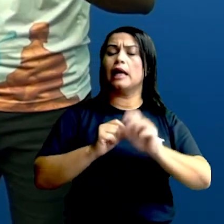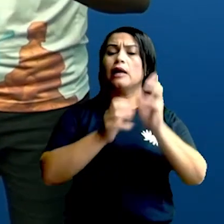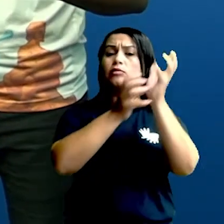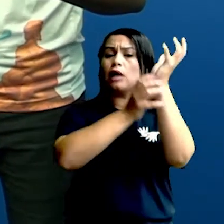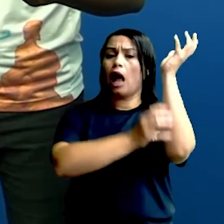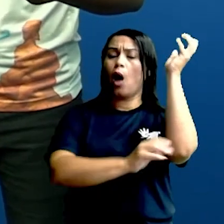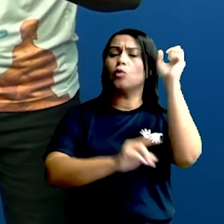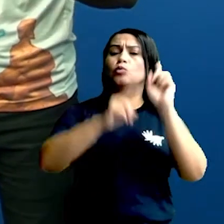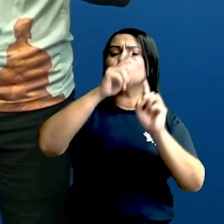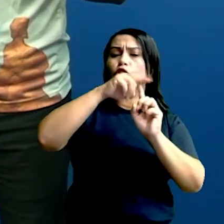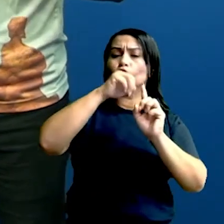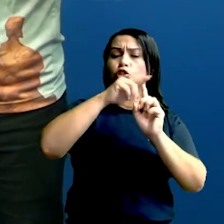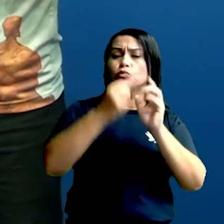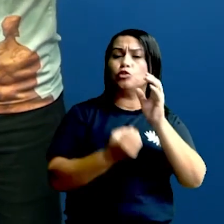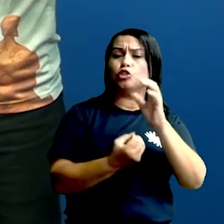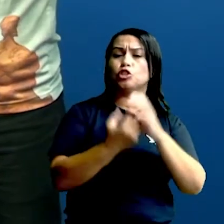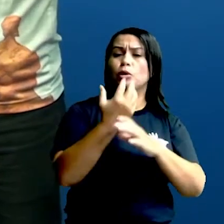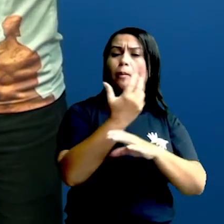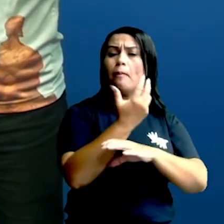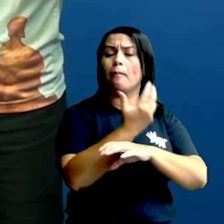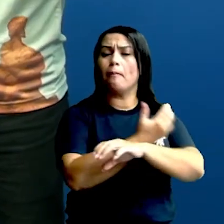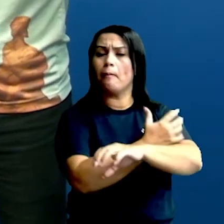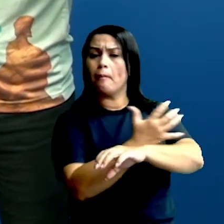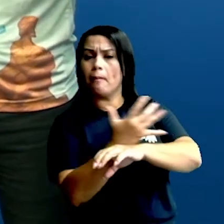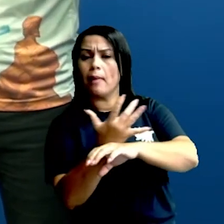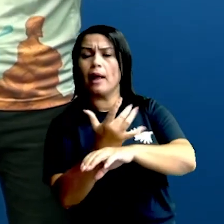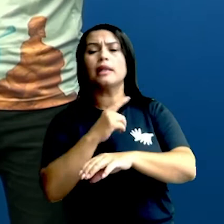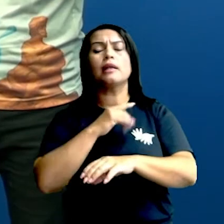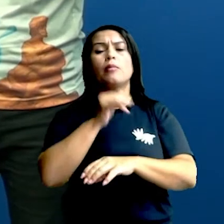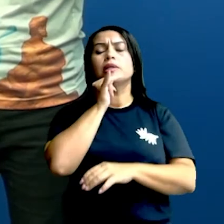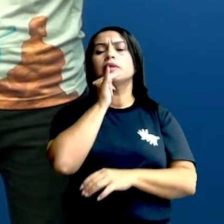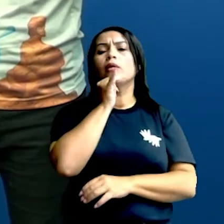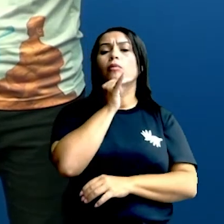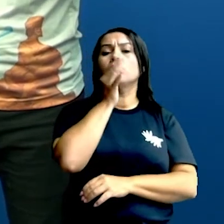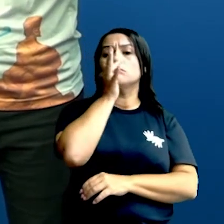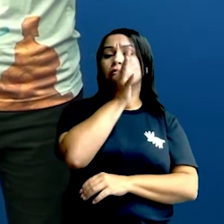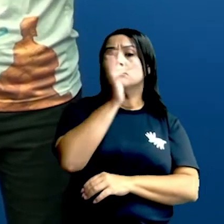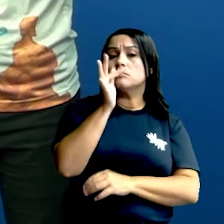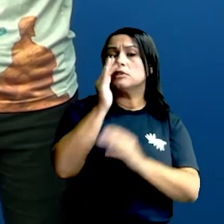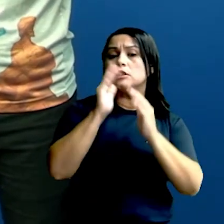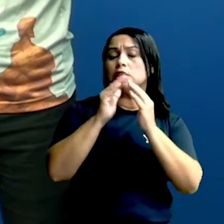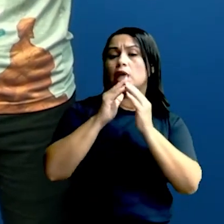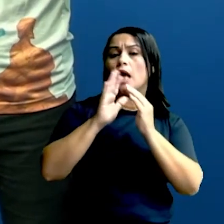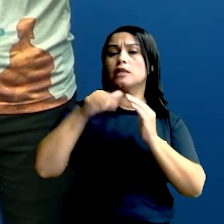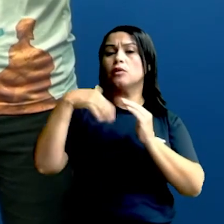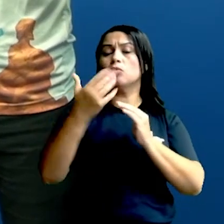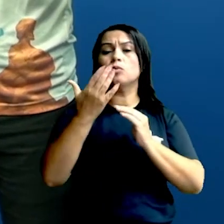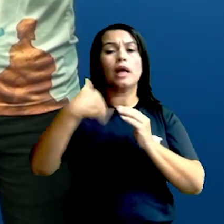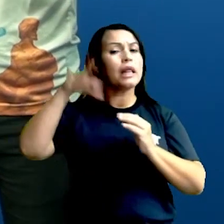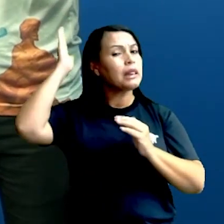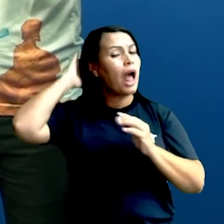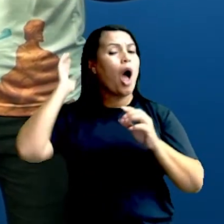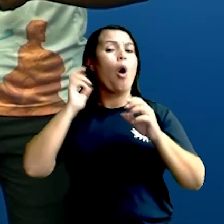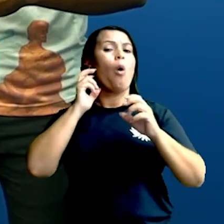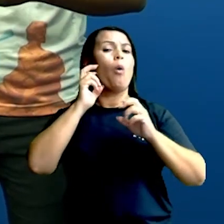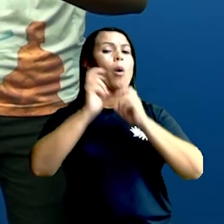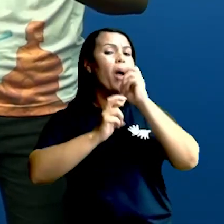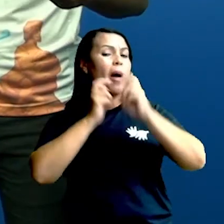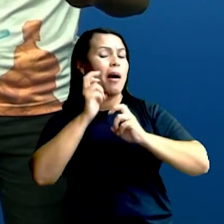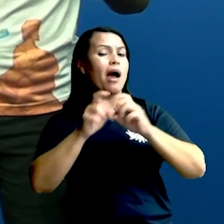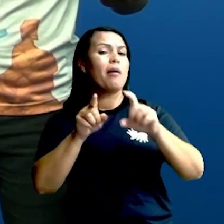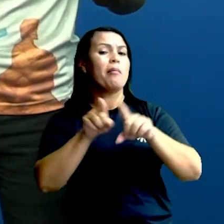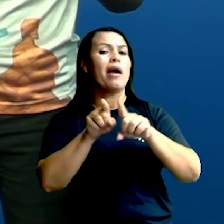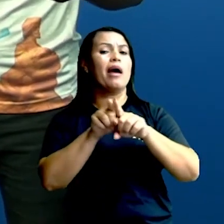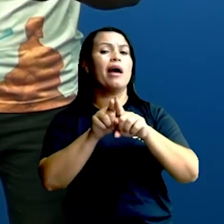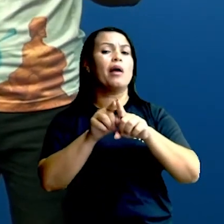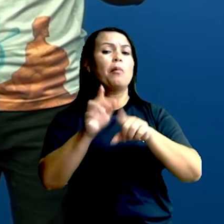de plantas, como você vê. Então, você pode ir no jardim de casa, no quintal de casa, ir numa praça, no parque e ver a grande